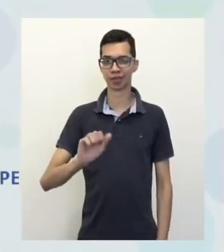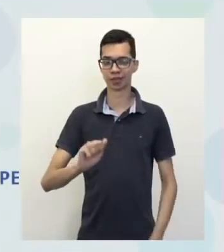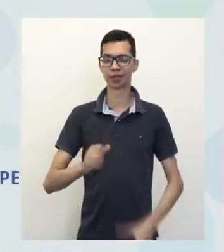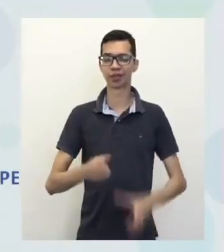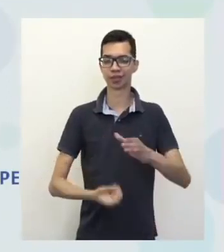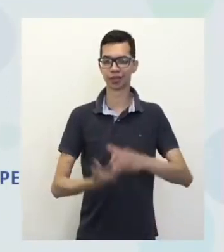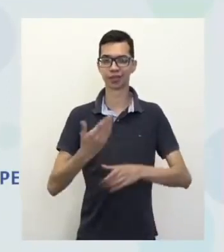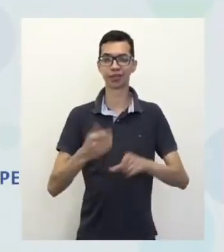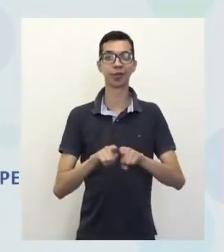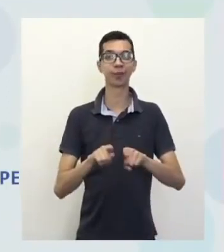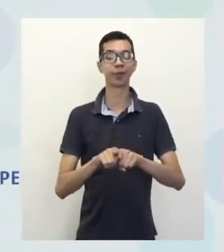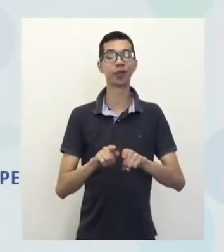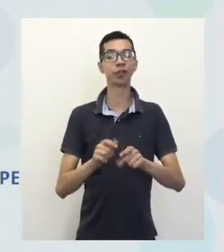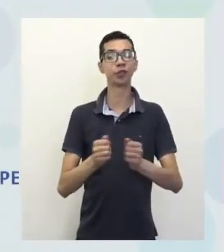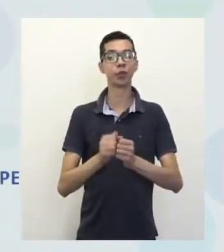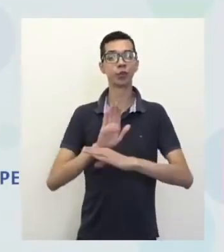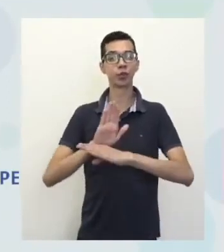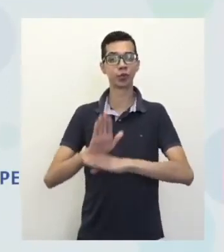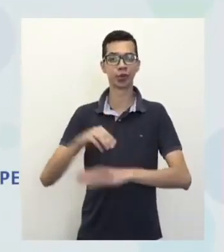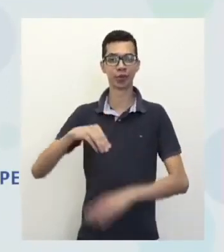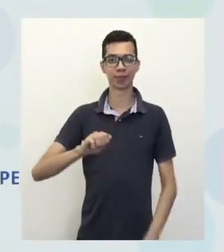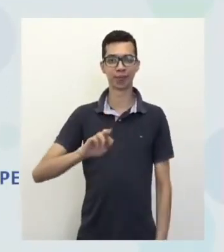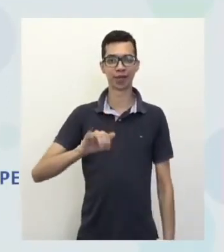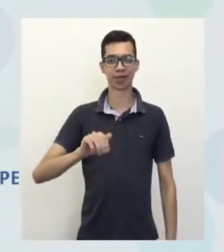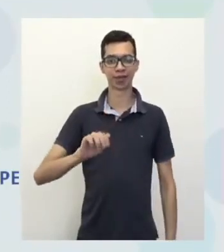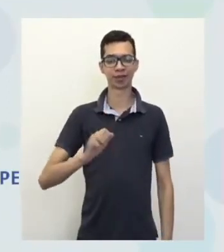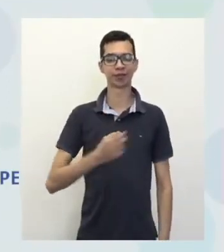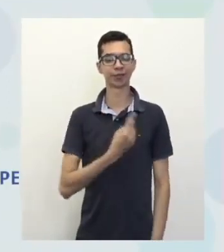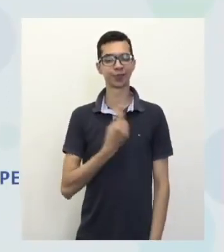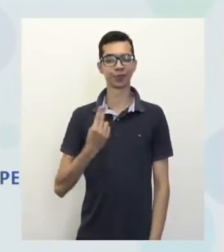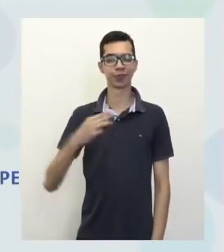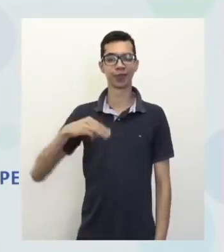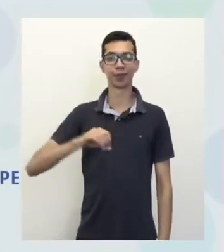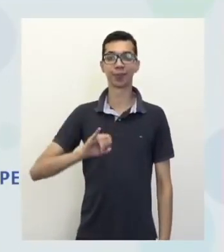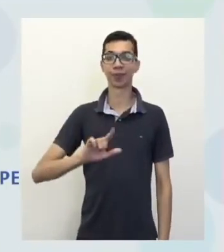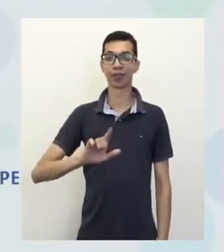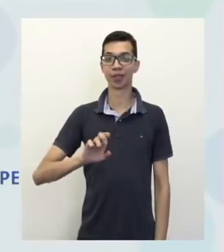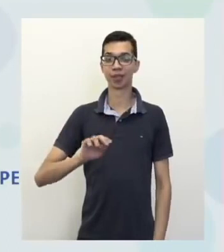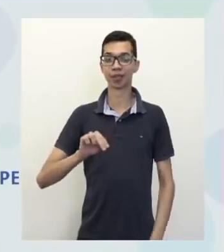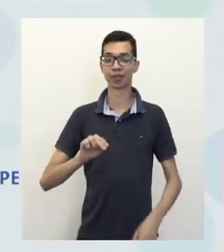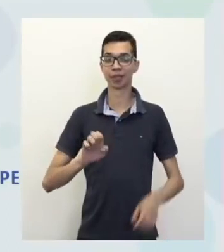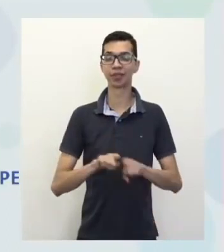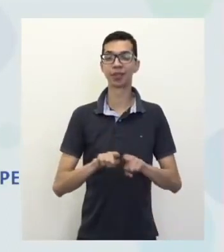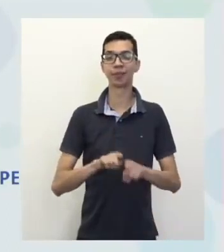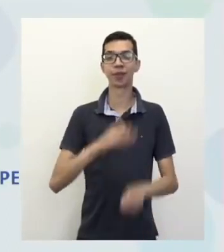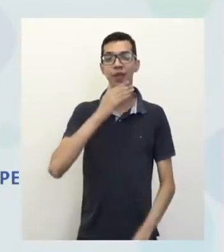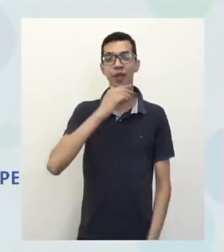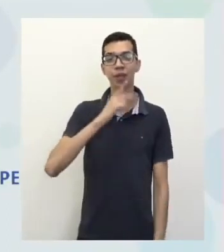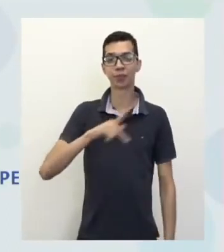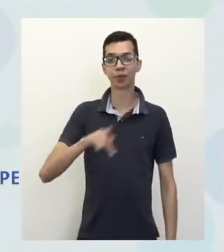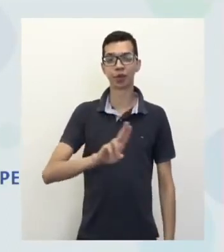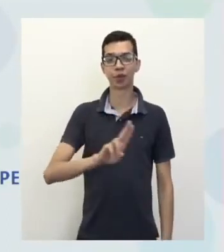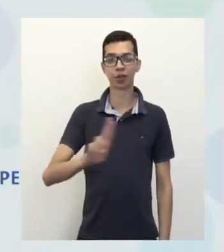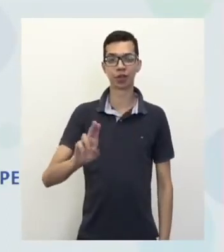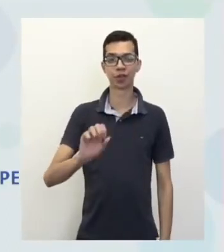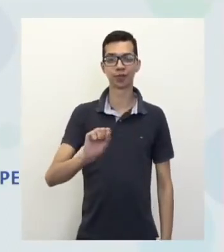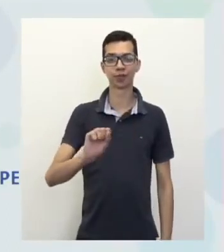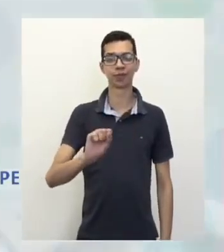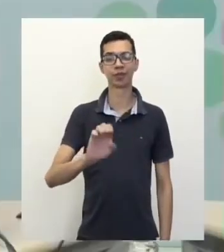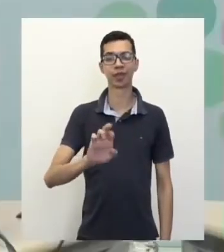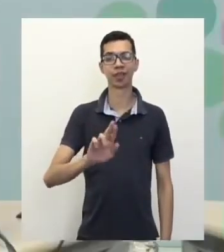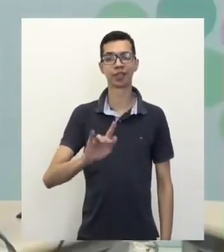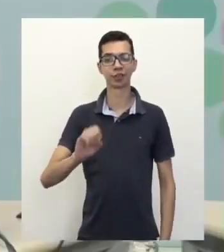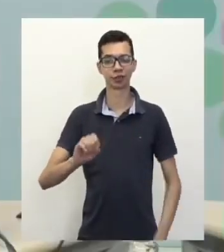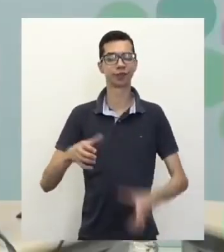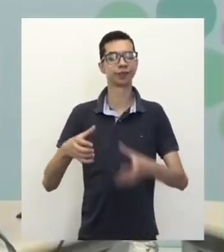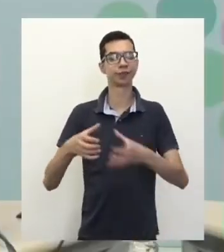com a professora Mariana, comigo, que sou a professora Milene, e com o professor Sérgio, que compõe a equipe curricular de Geografia. Já